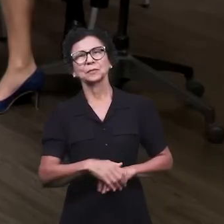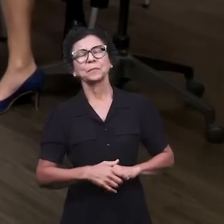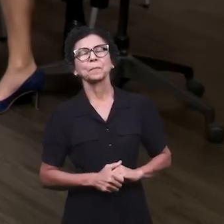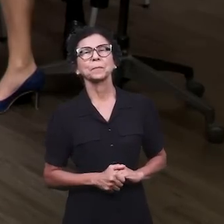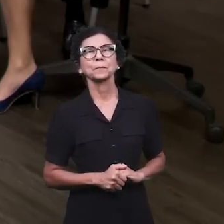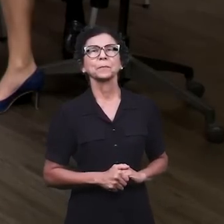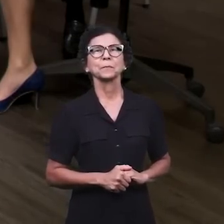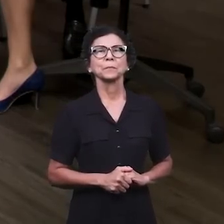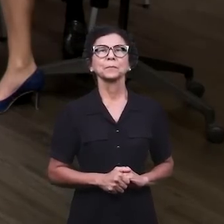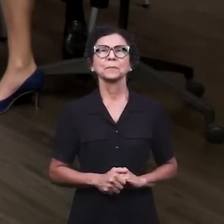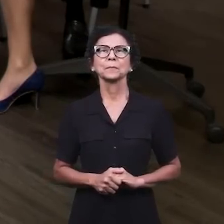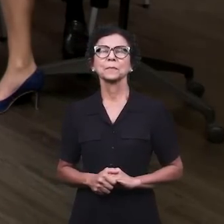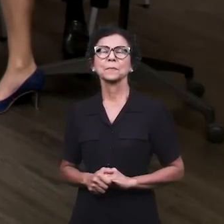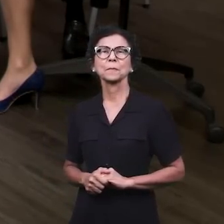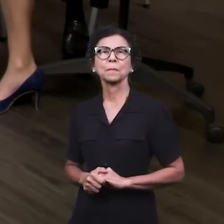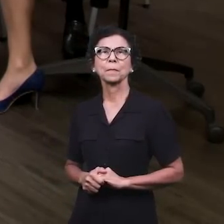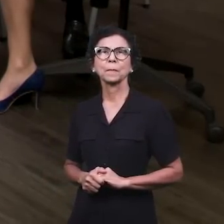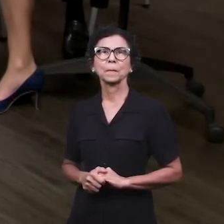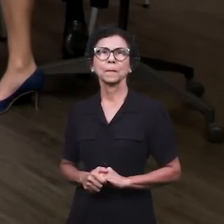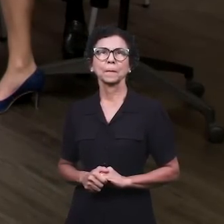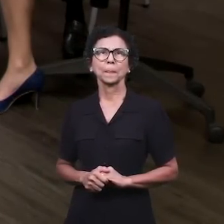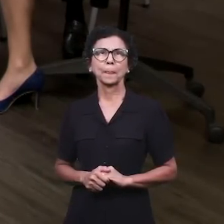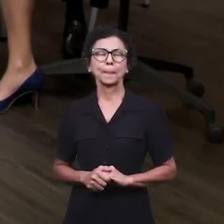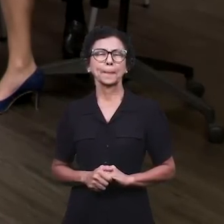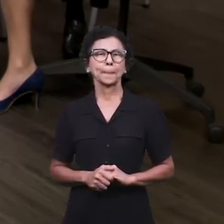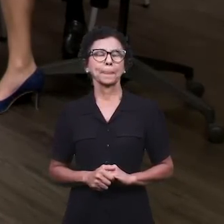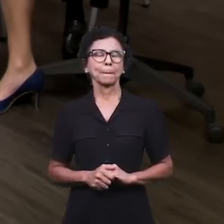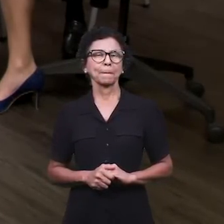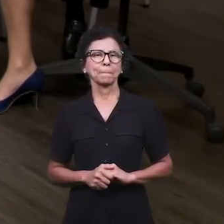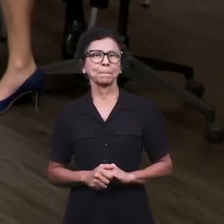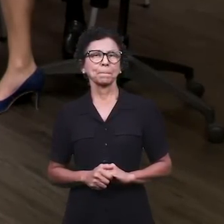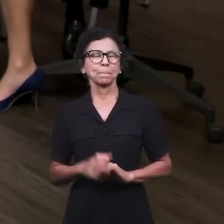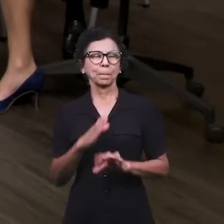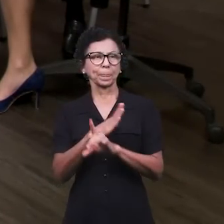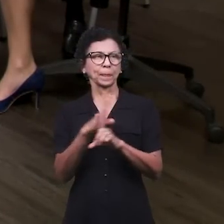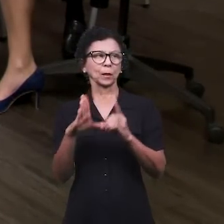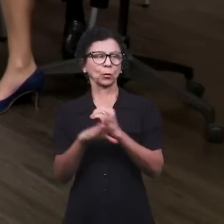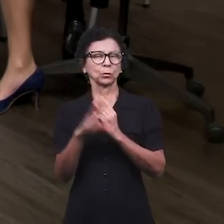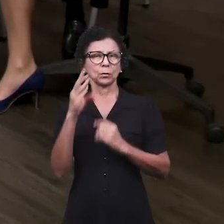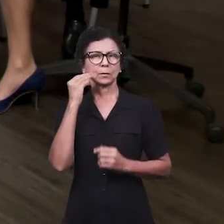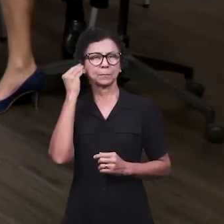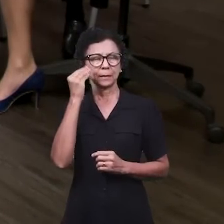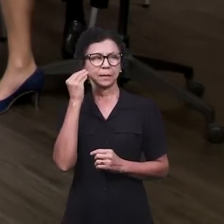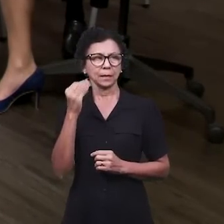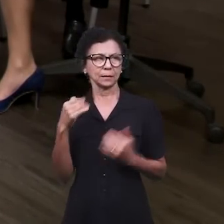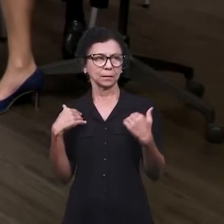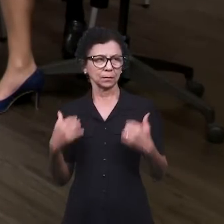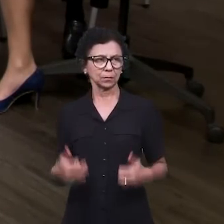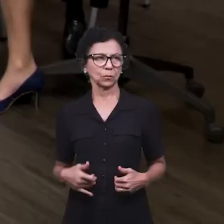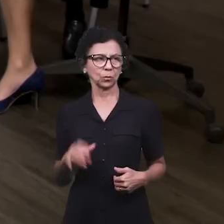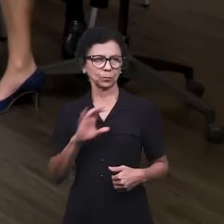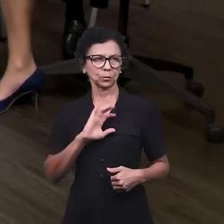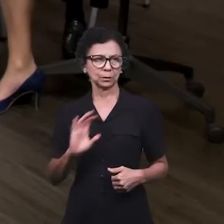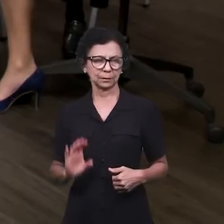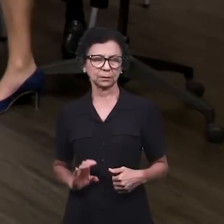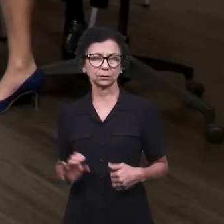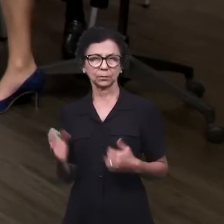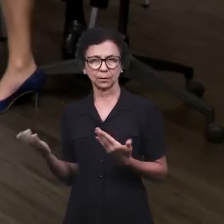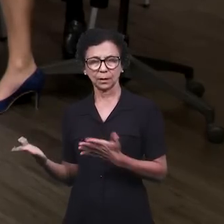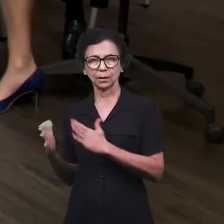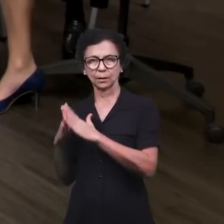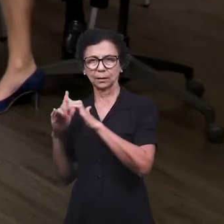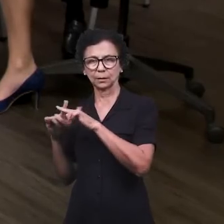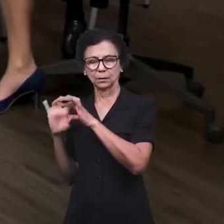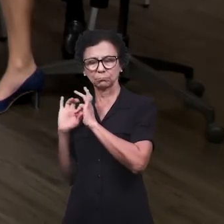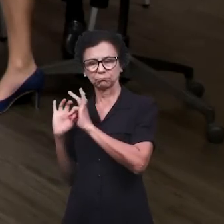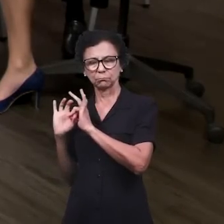Sul. E aí, Amadeu? Porque o culto ele é uma experiência de corpo, né? Uma experiência vivida na igreja. Mas a pergunta dela é como